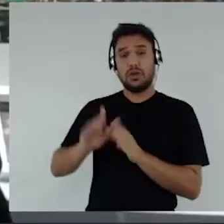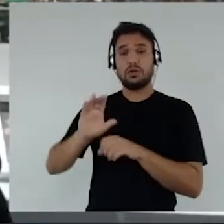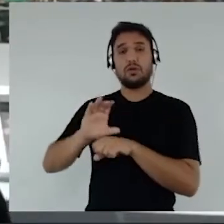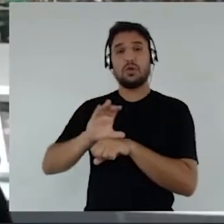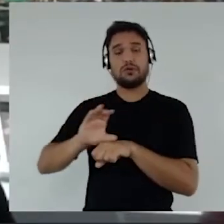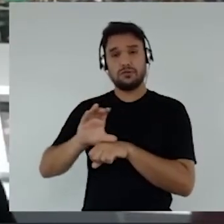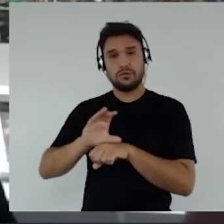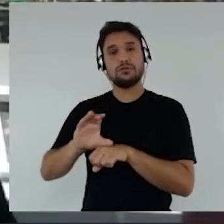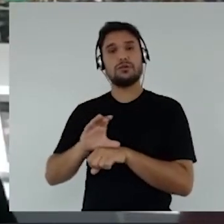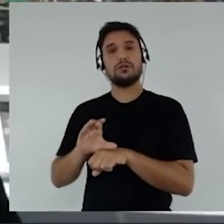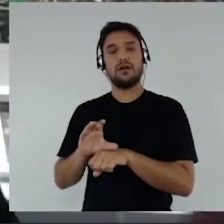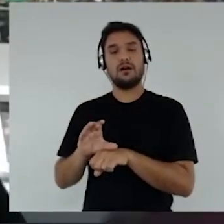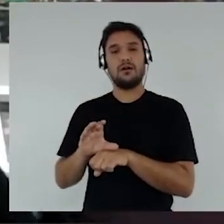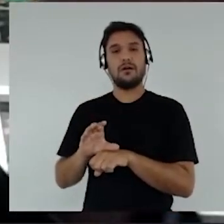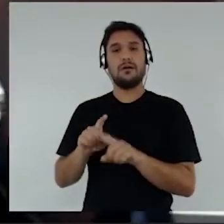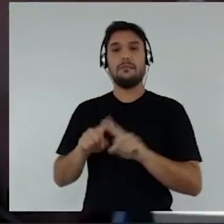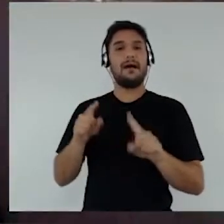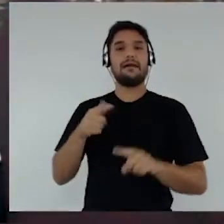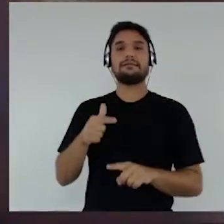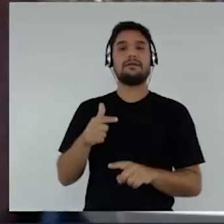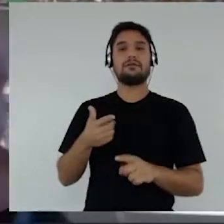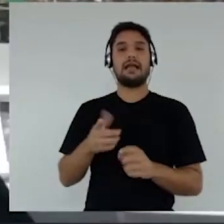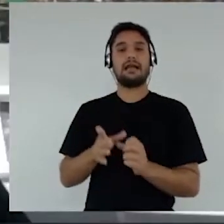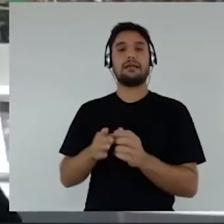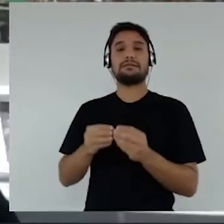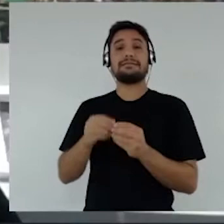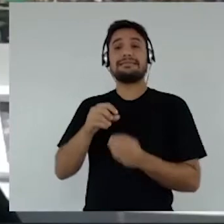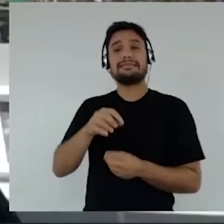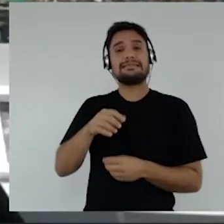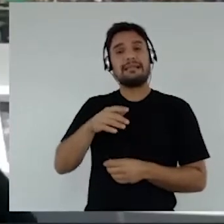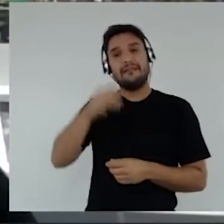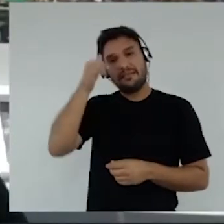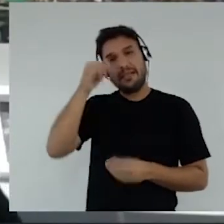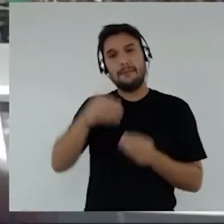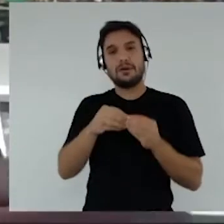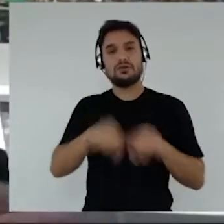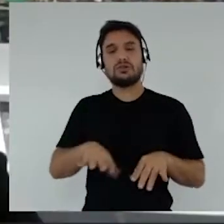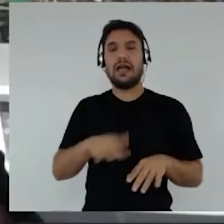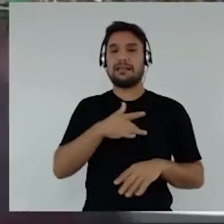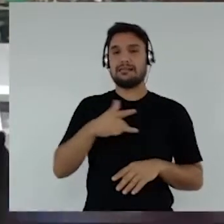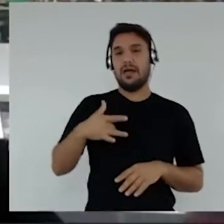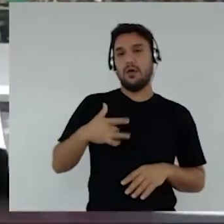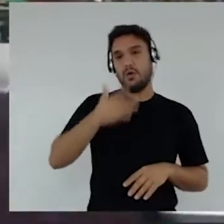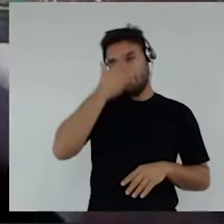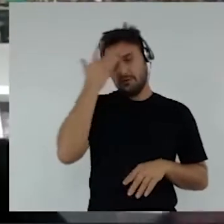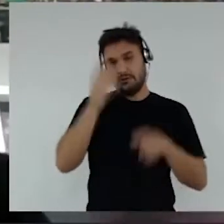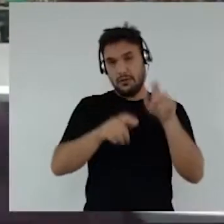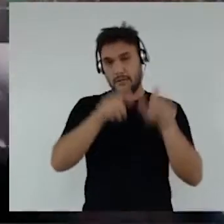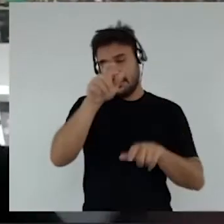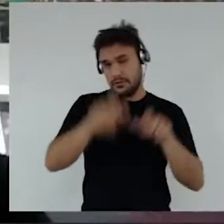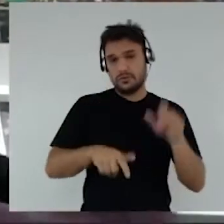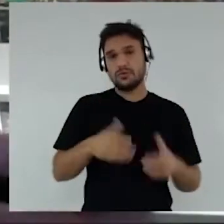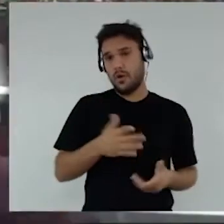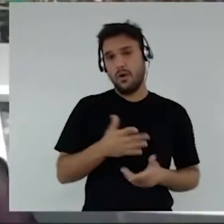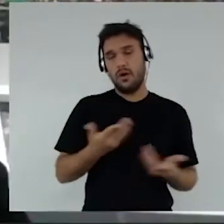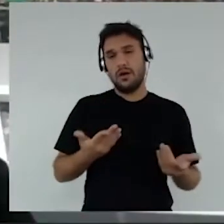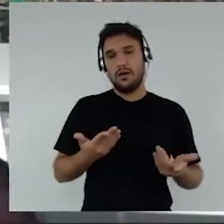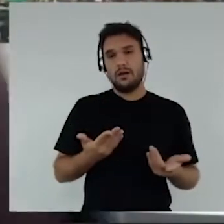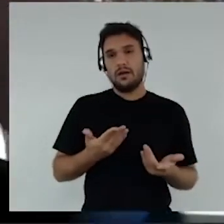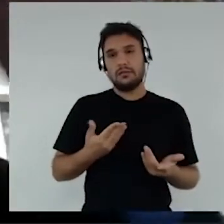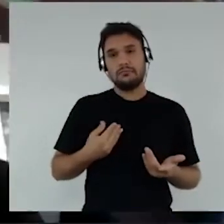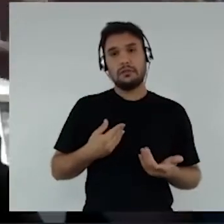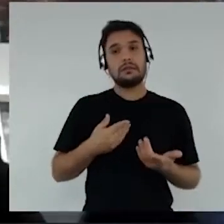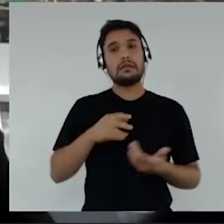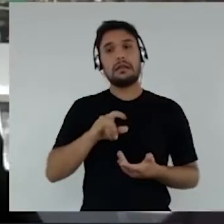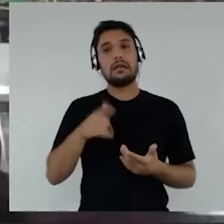pelo Tribunal do Júri, sem comprometer a saúde das pessoas envolvidas e preservando as nossas escamas de direitos e garantias individuais que